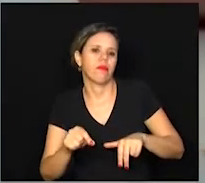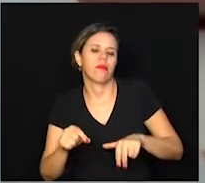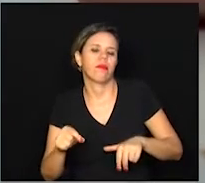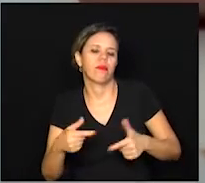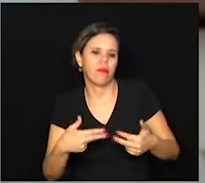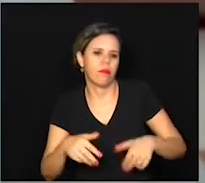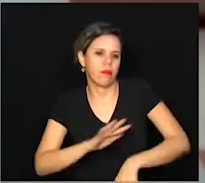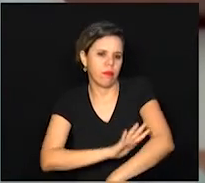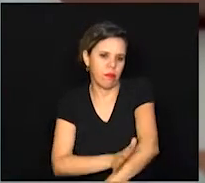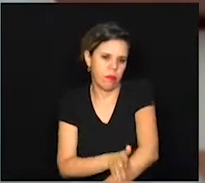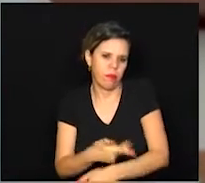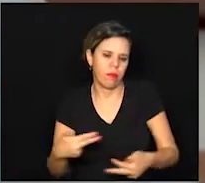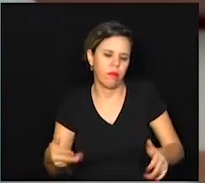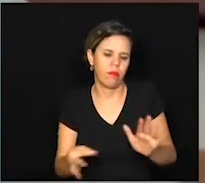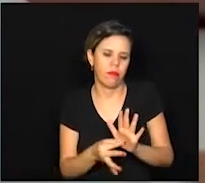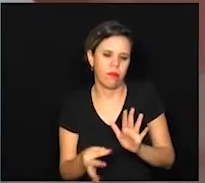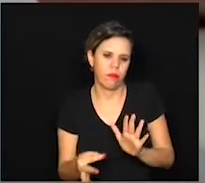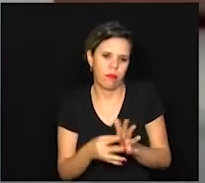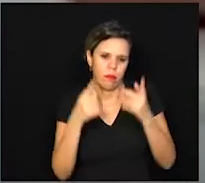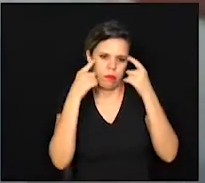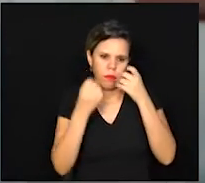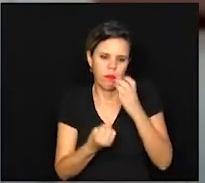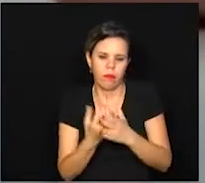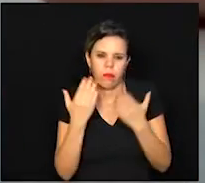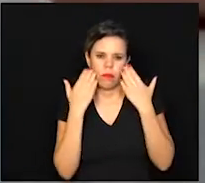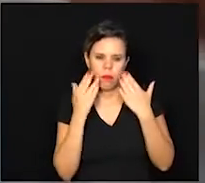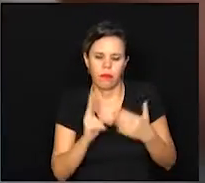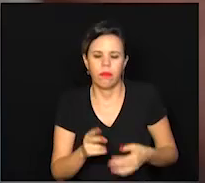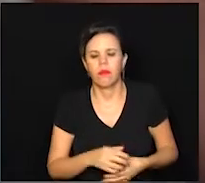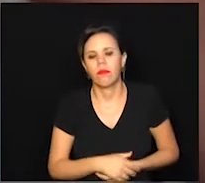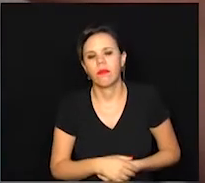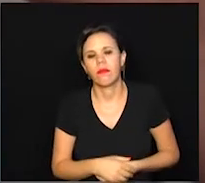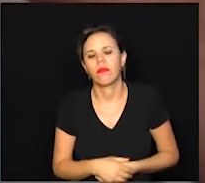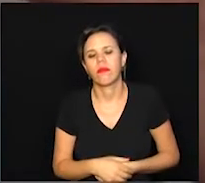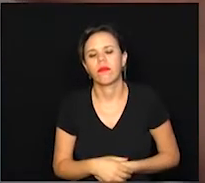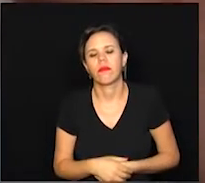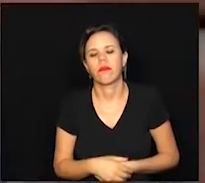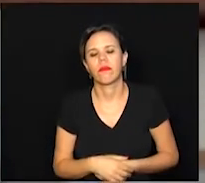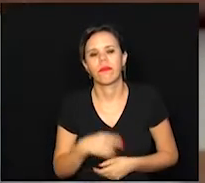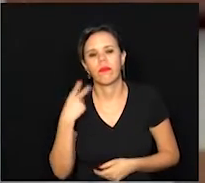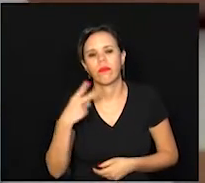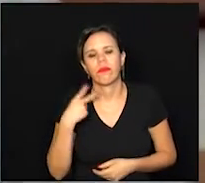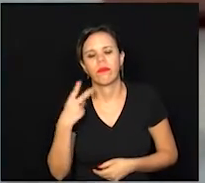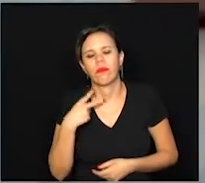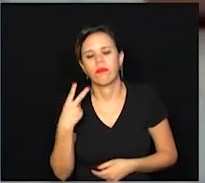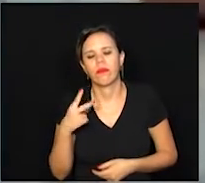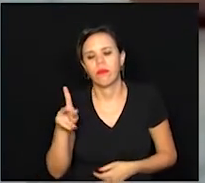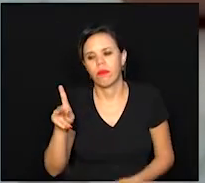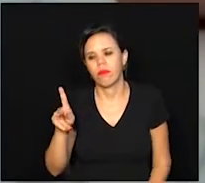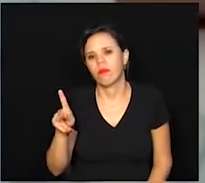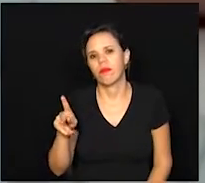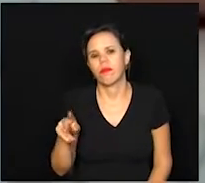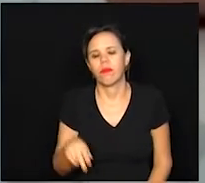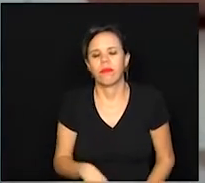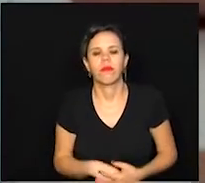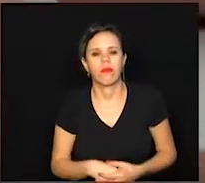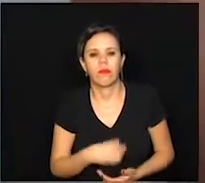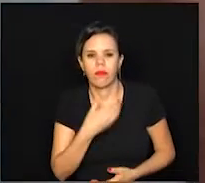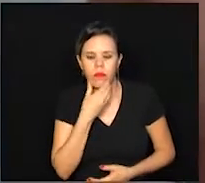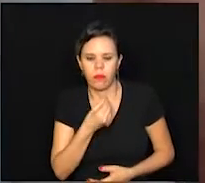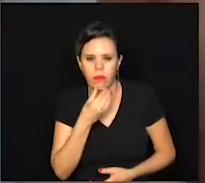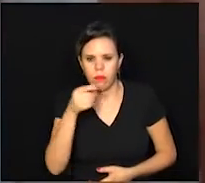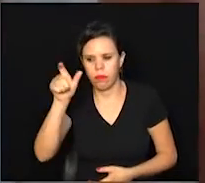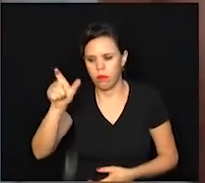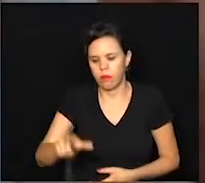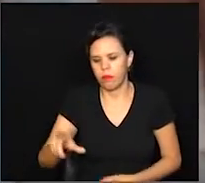outras manifestações de violência que são permanentes. O vereador, o Paulo Mariante lembrou, né, nossa briga,